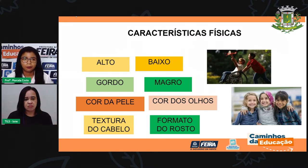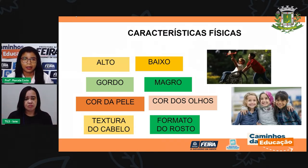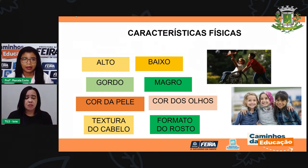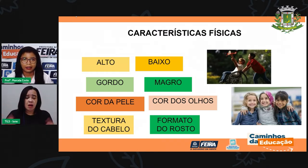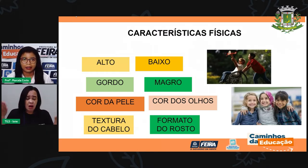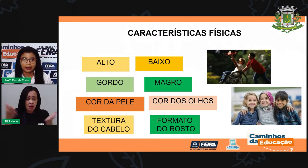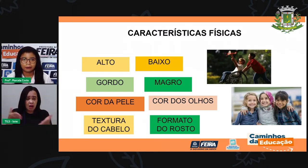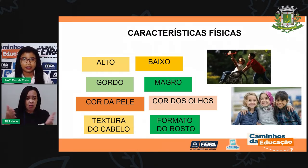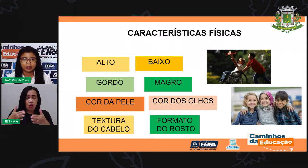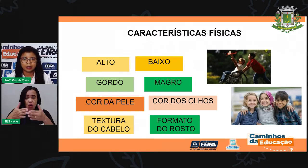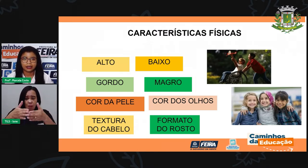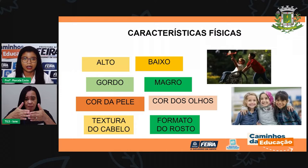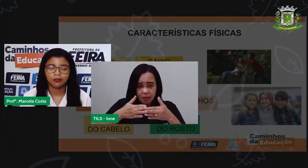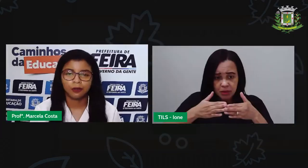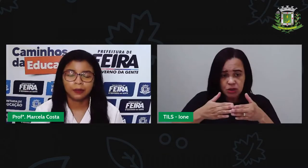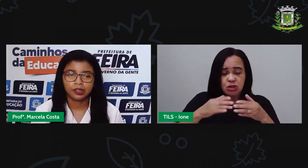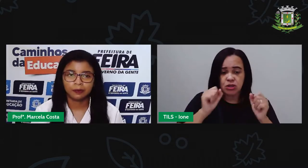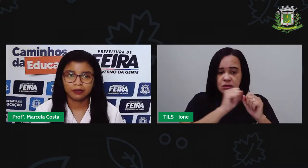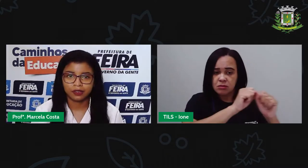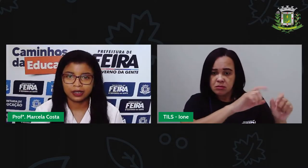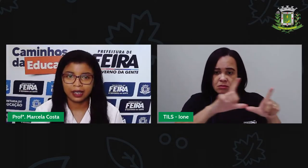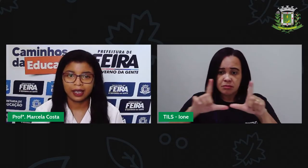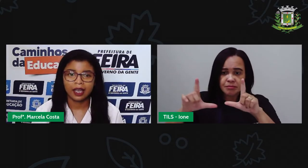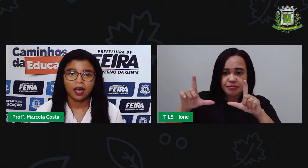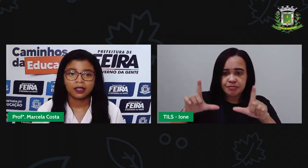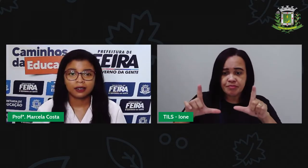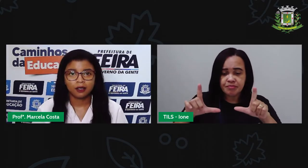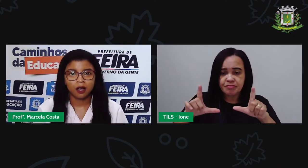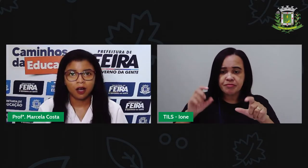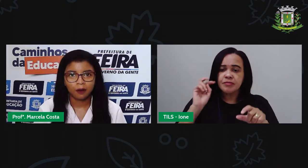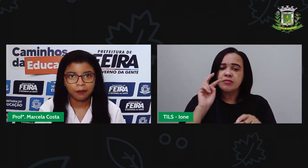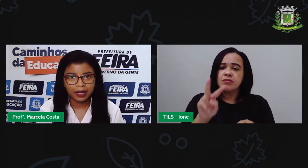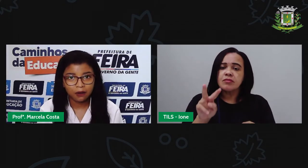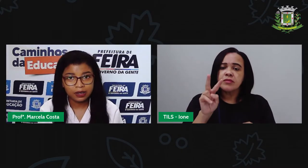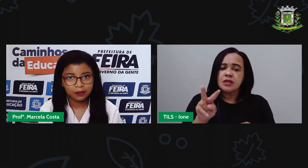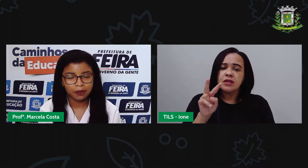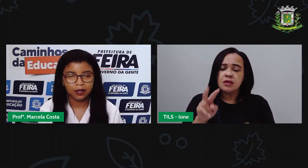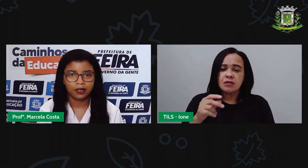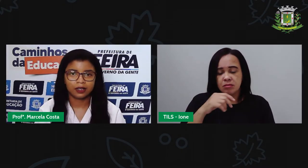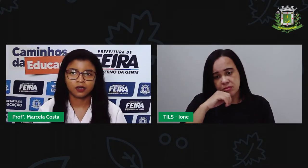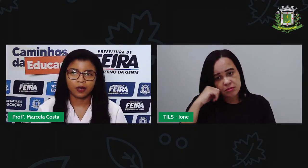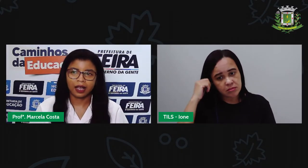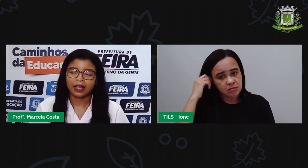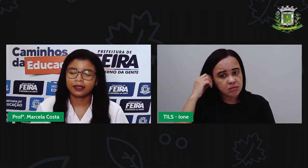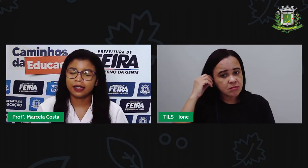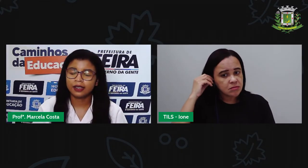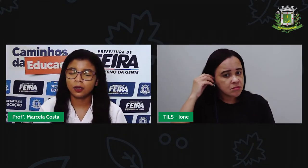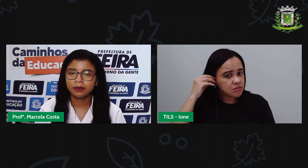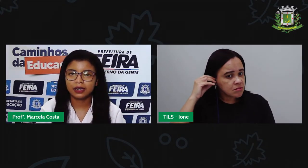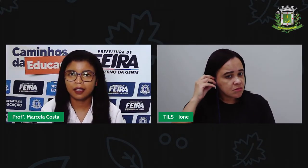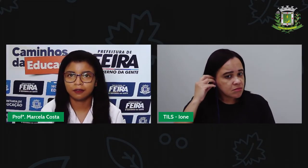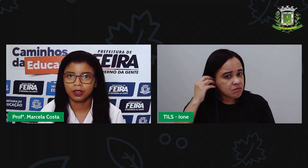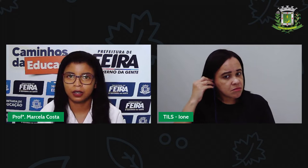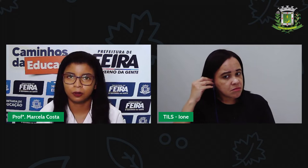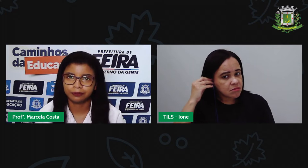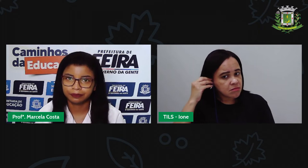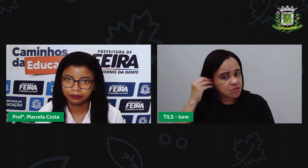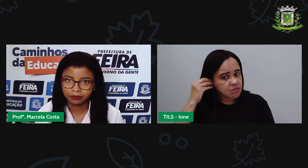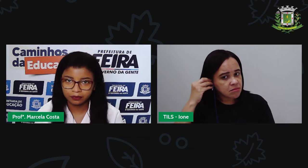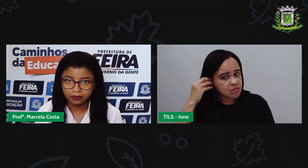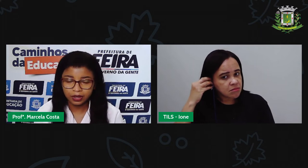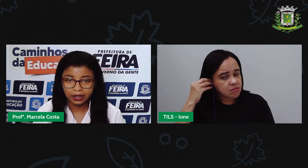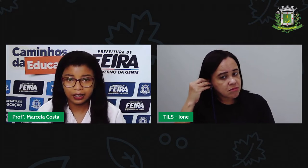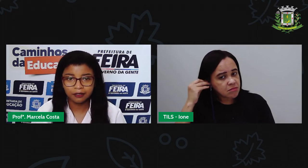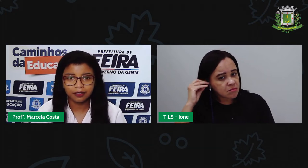você vou parar aqui a apresentação e vou pedir pra você pegar um espelho aí na sua casa e ir se observando